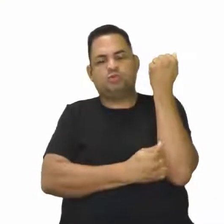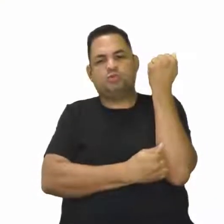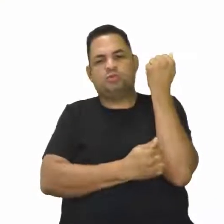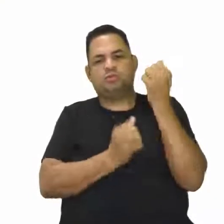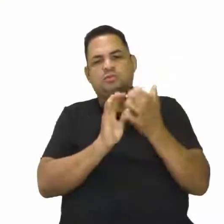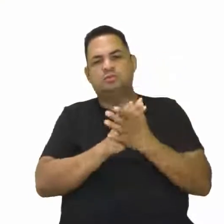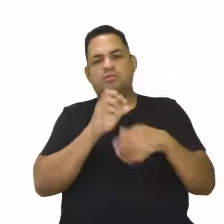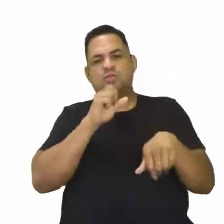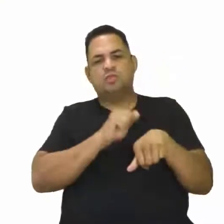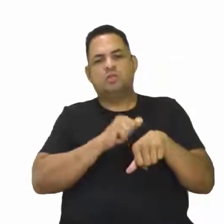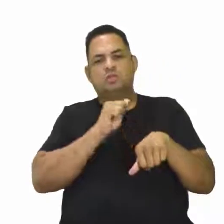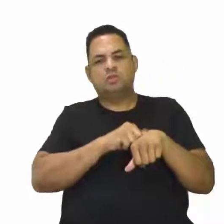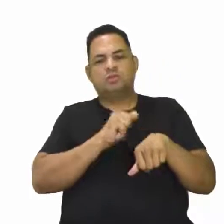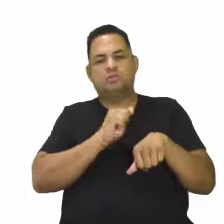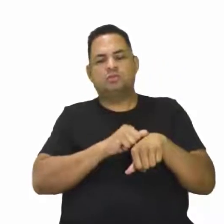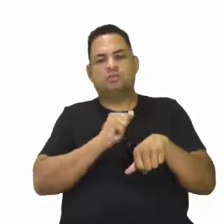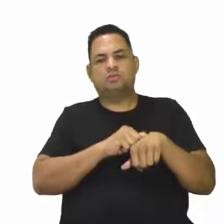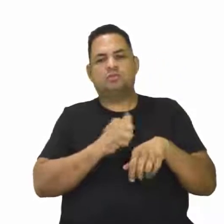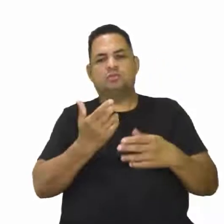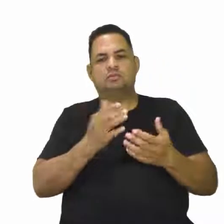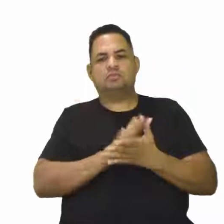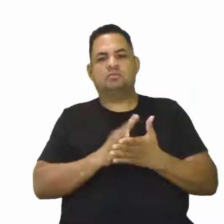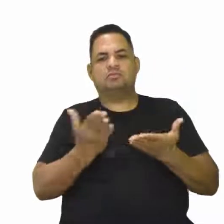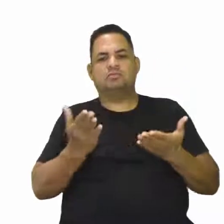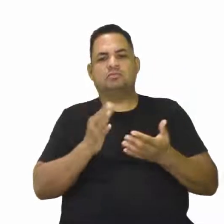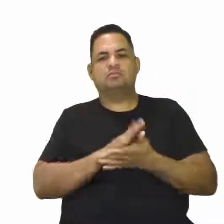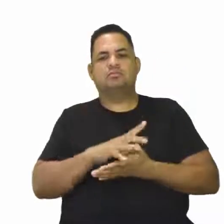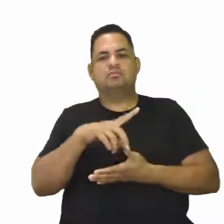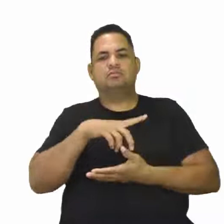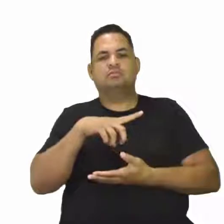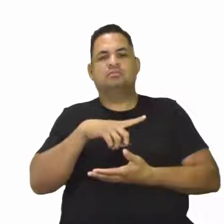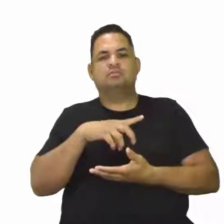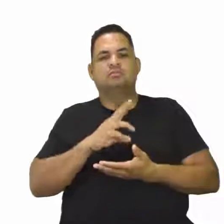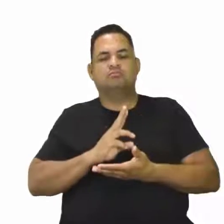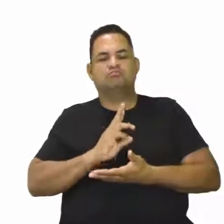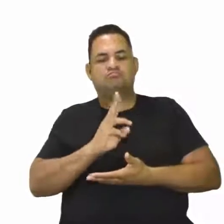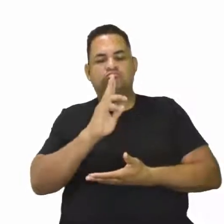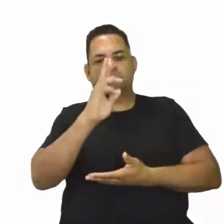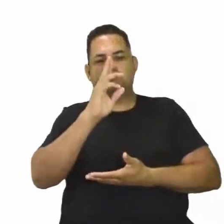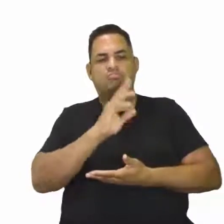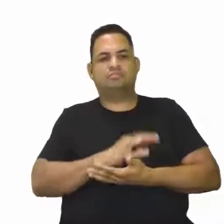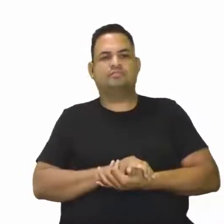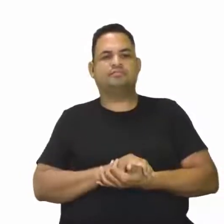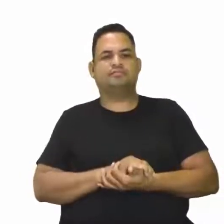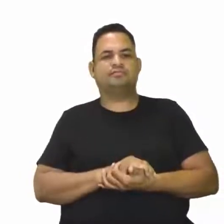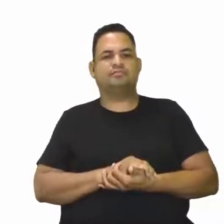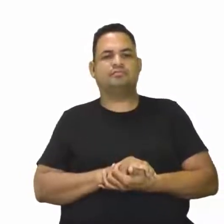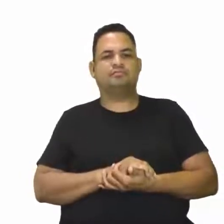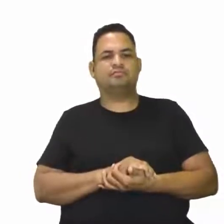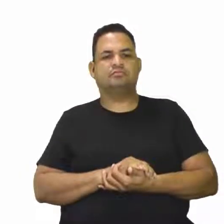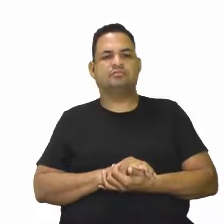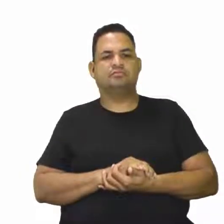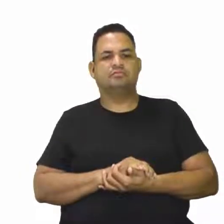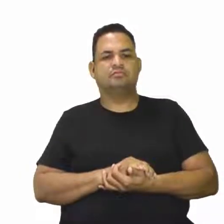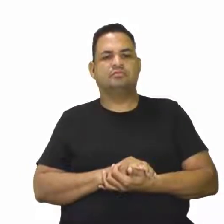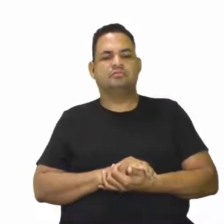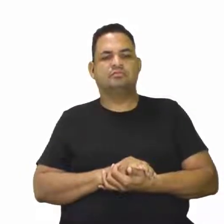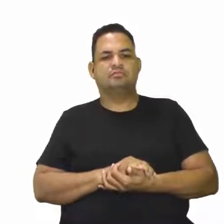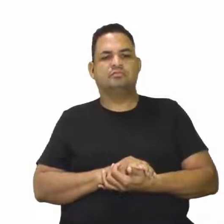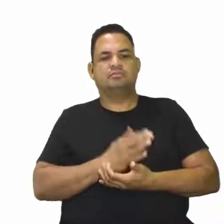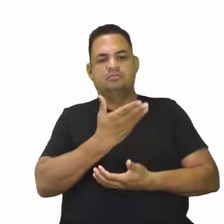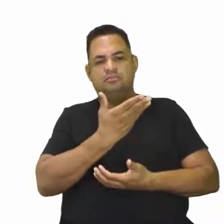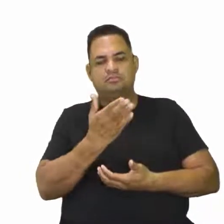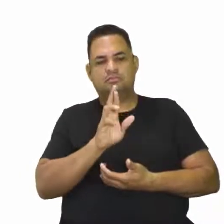resistente para duras provas, para que ele durasse mais tempo. Então, a nossa resposta